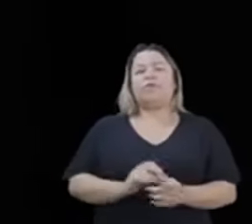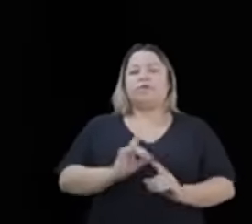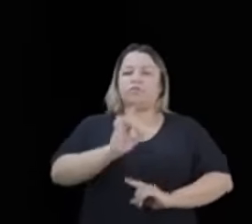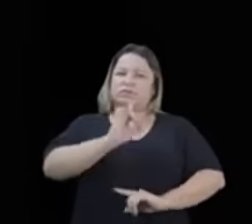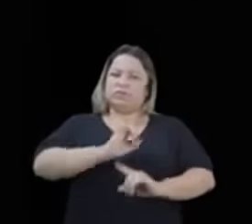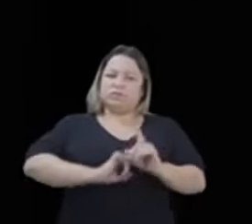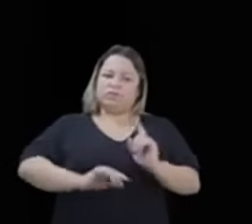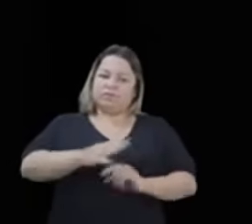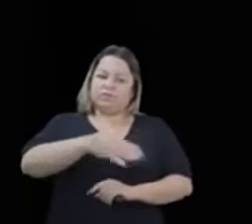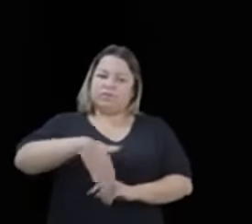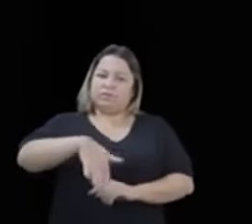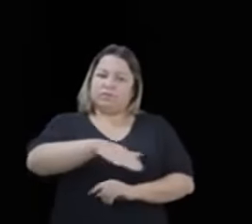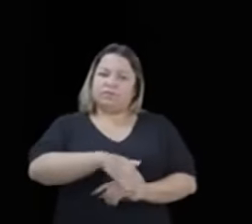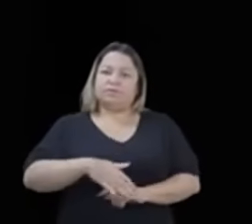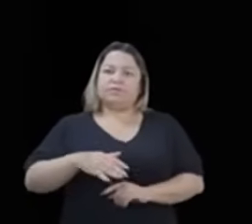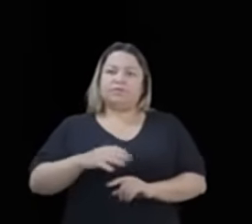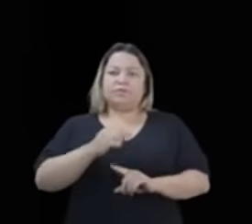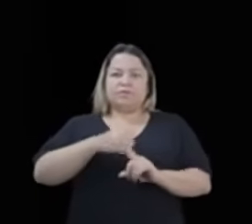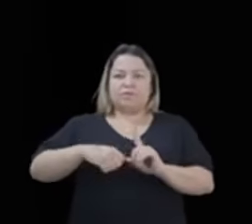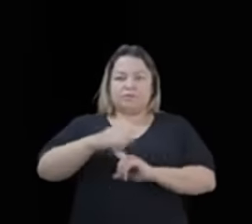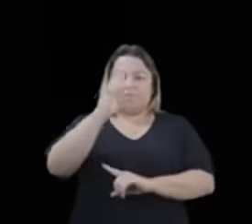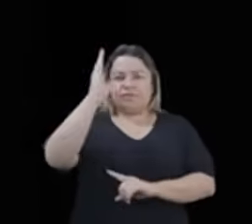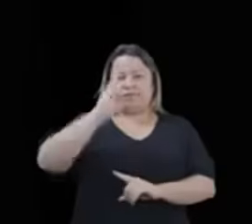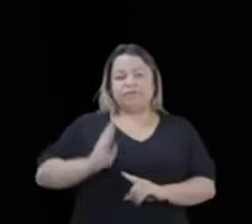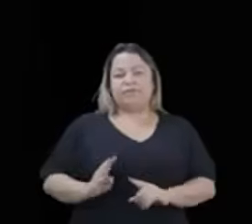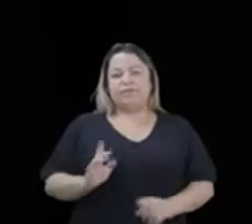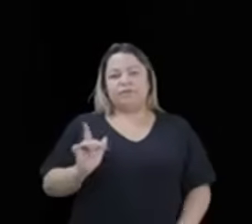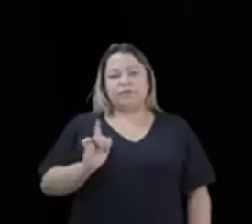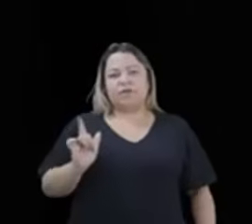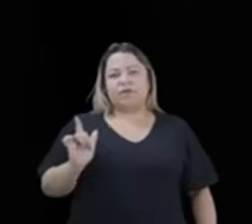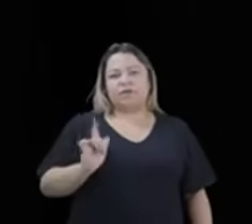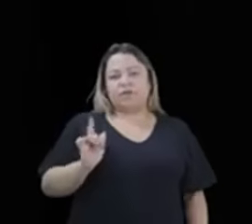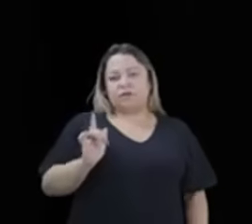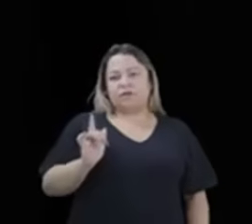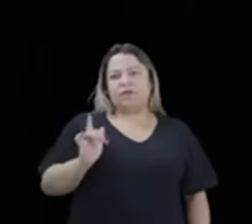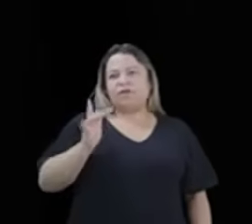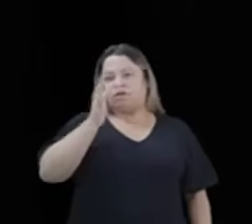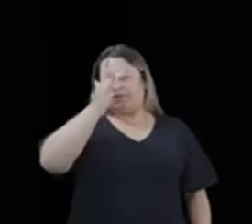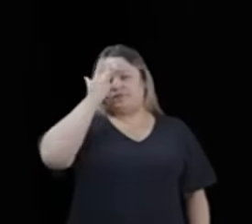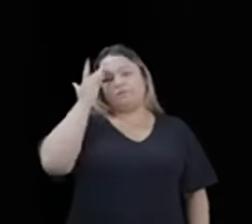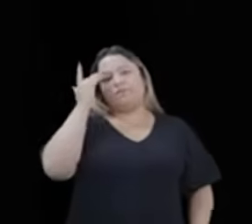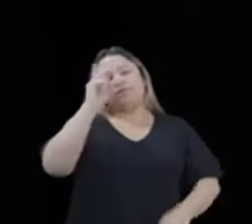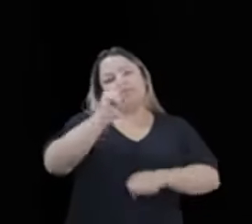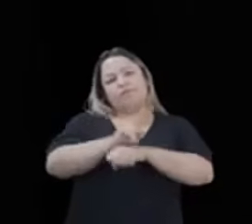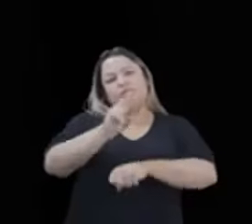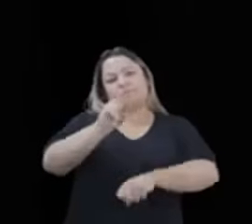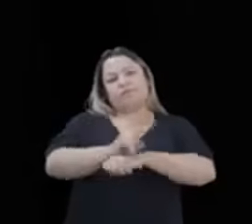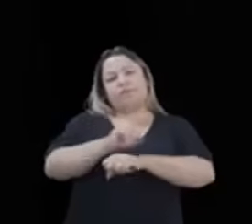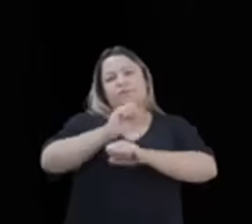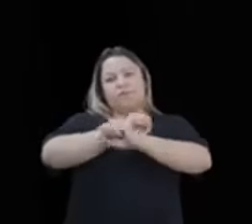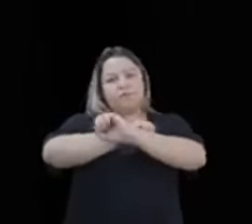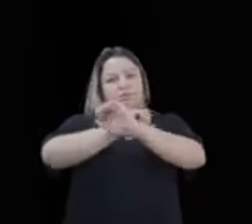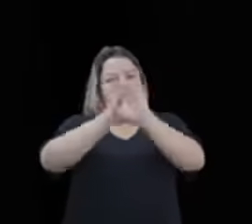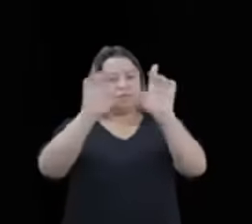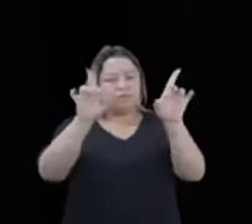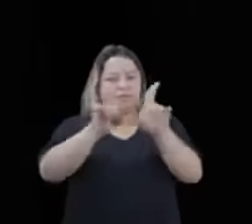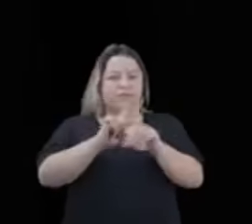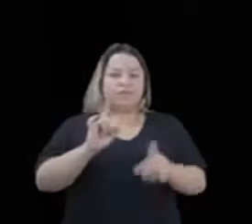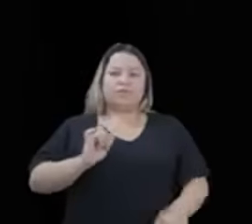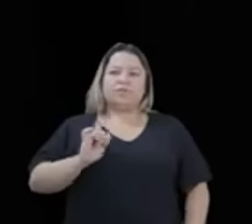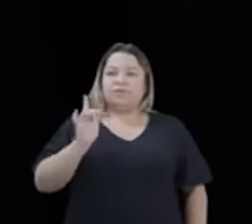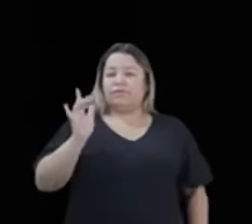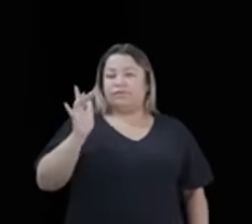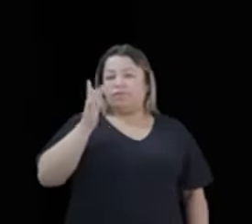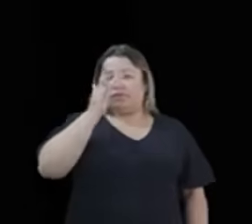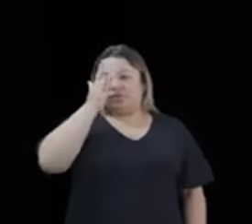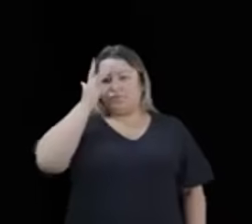na sociedade brasileira. Tem aqueles que defendem explicitamente o fascismo e tem aqueles